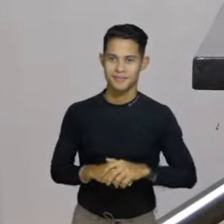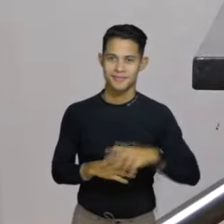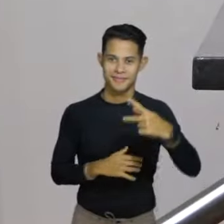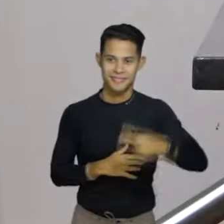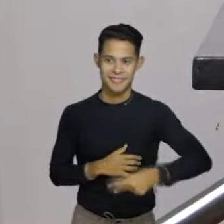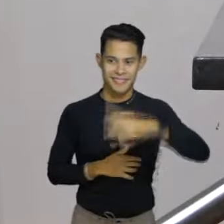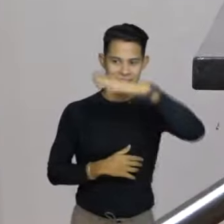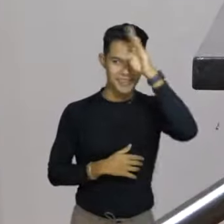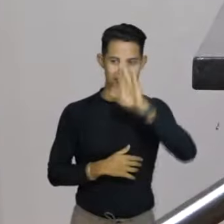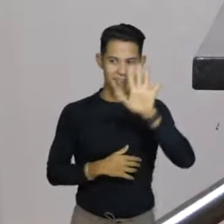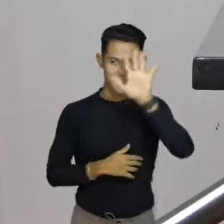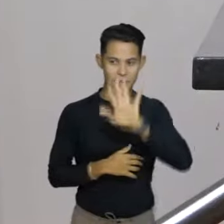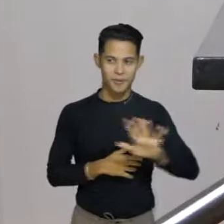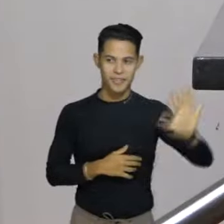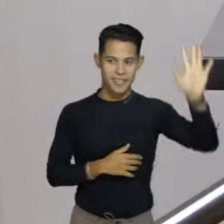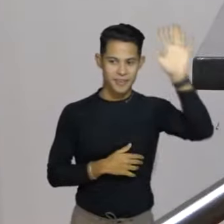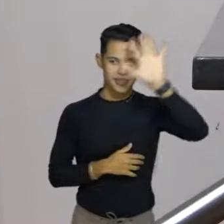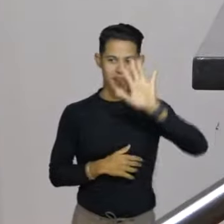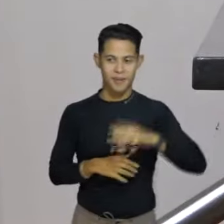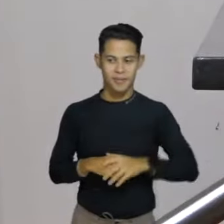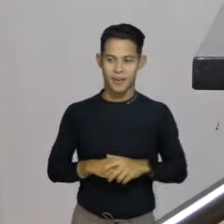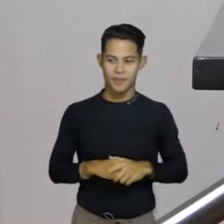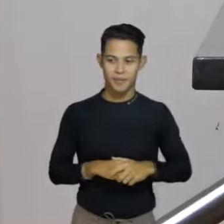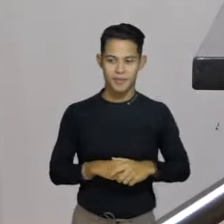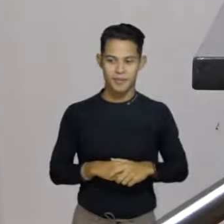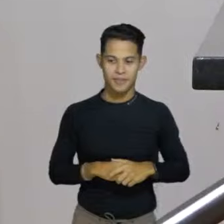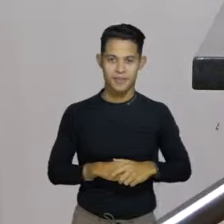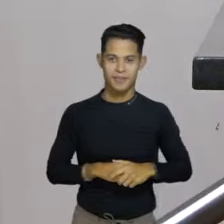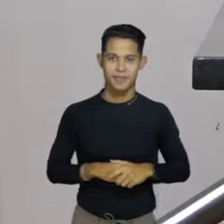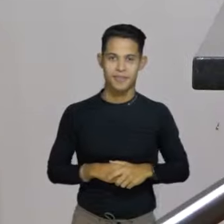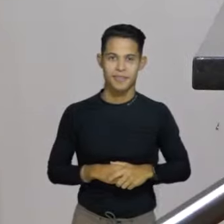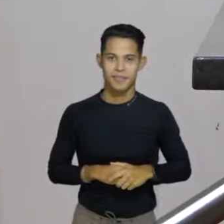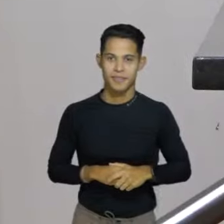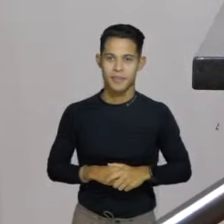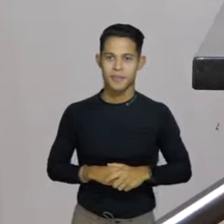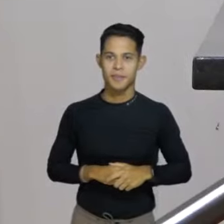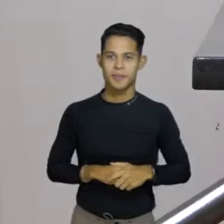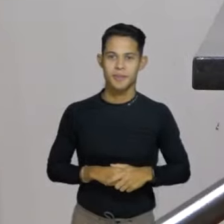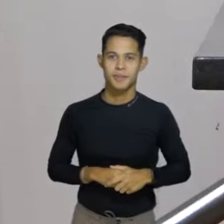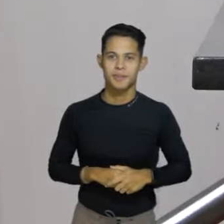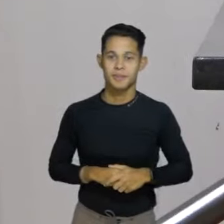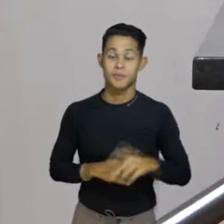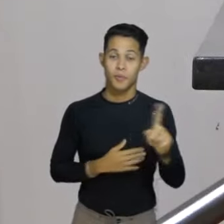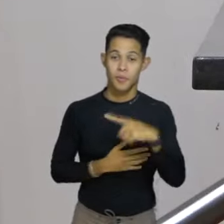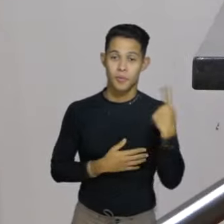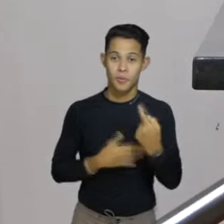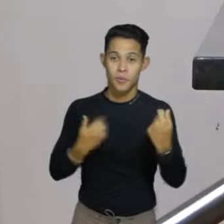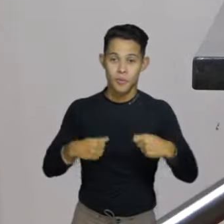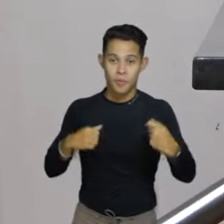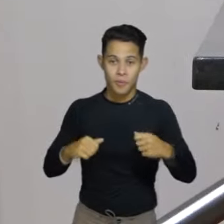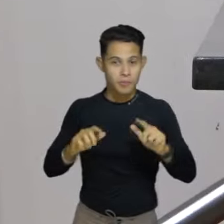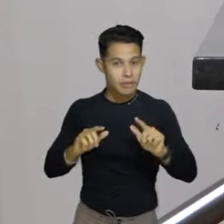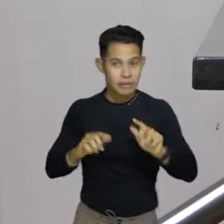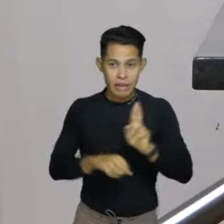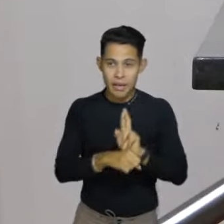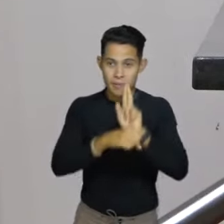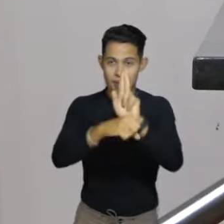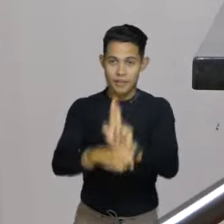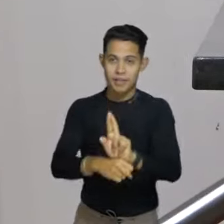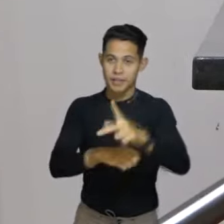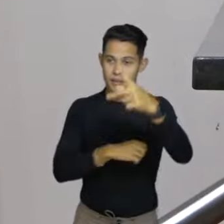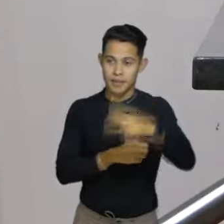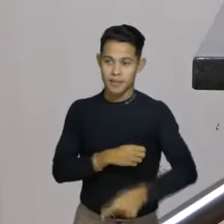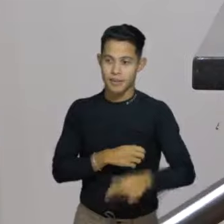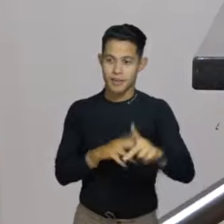antecedeu eu falava né Ah mas isso é discussão lá para Brasília mas é a nossa responsabilidade também se manifestar a gente representa a população Catarinense nós